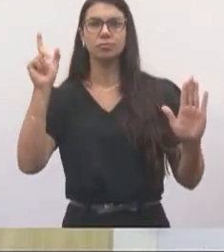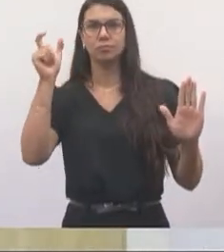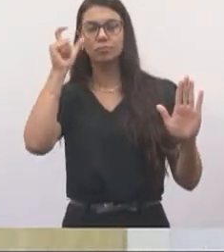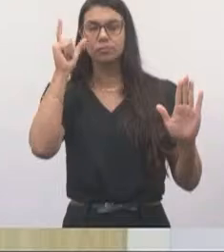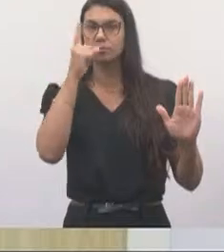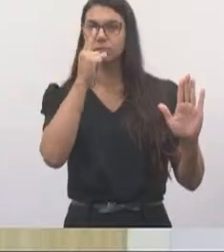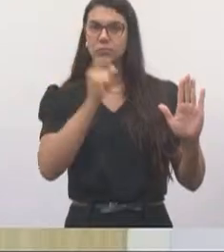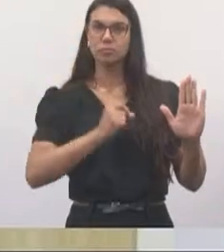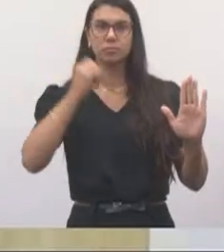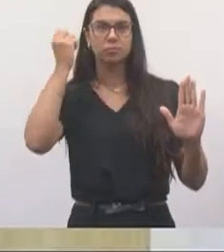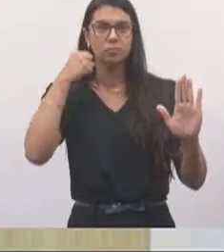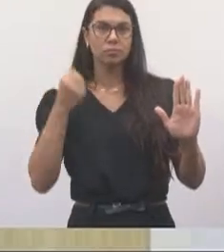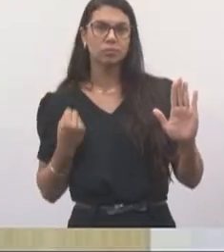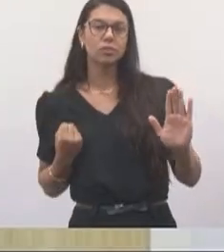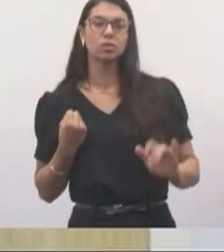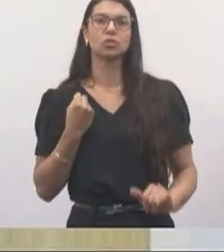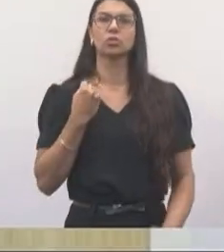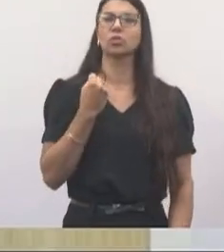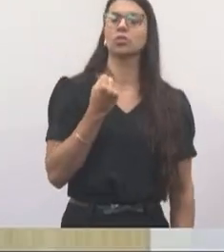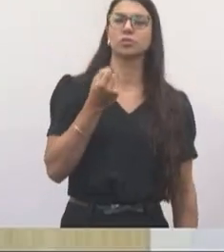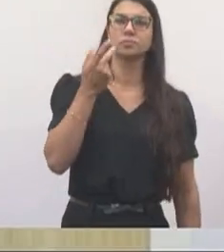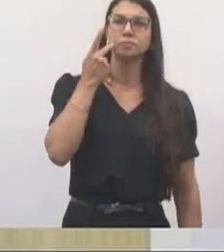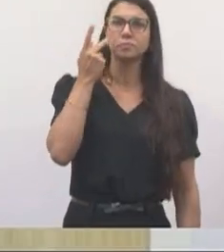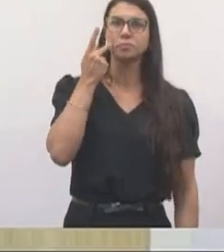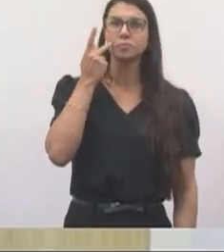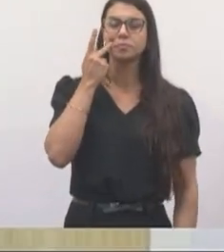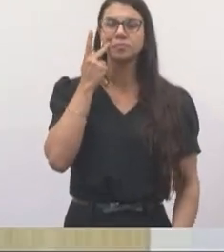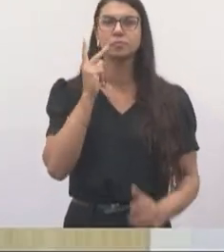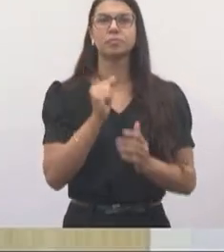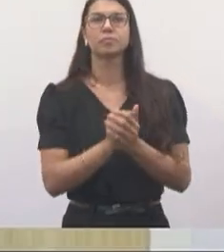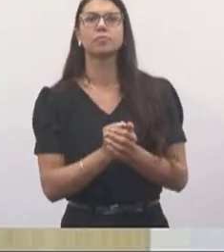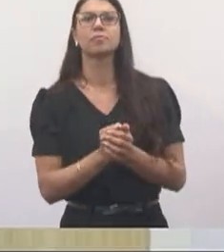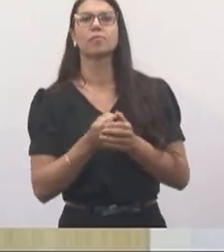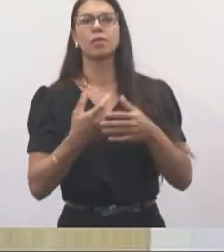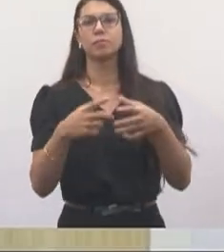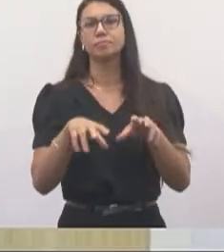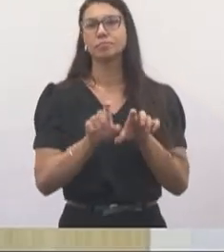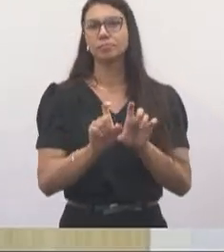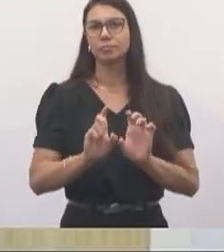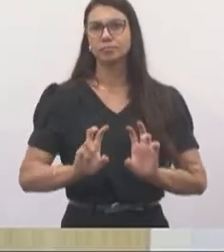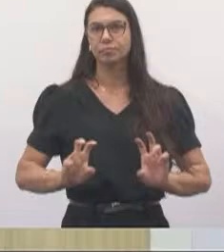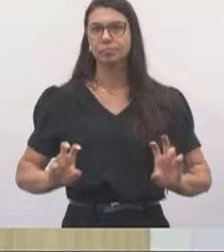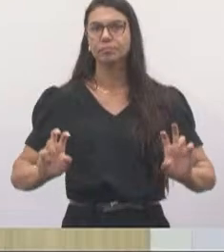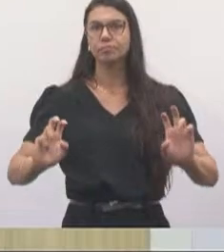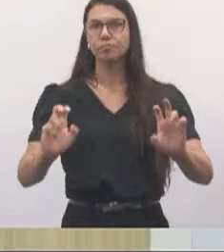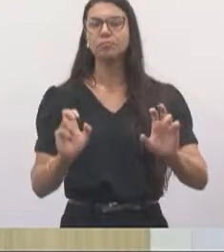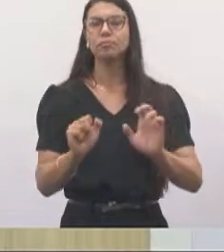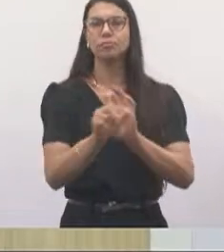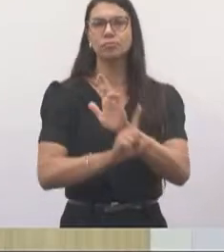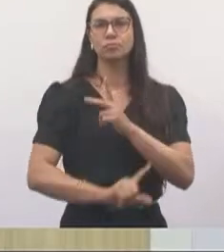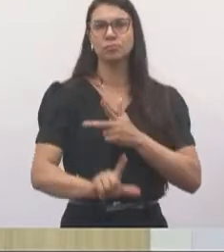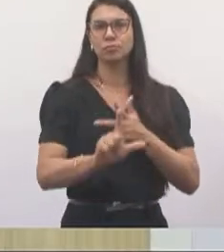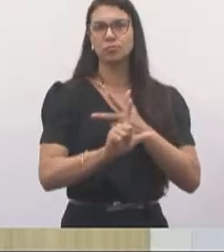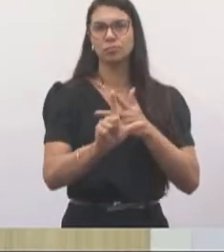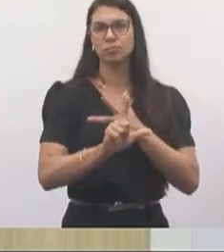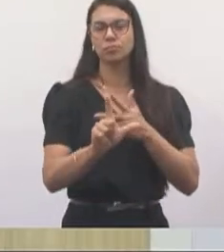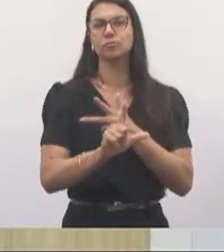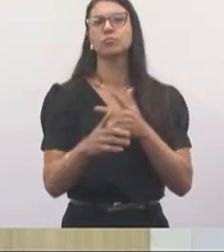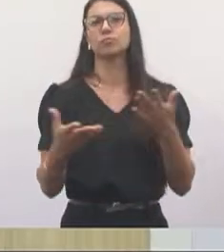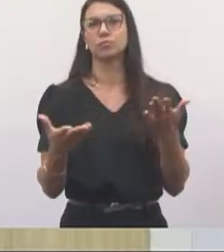Paulinho do esporte mesa diretora do Legislativo fixa o subsídio dos vereadores da câmara municipal de jacar para a